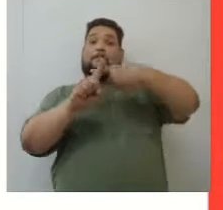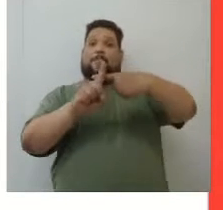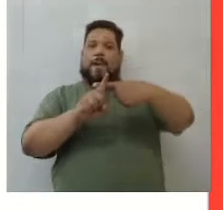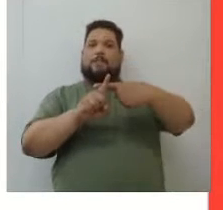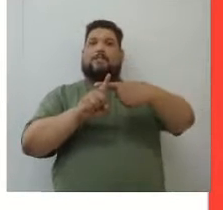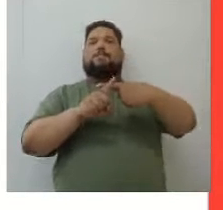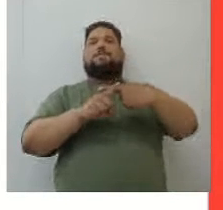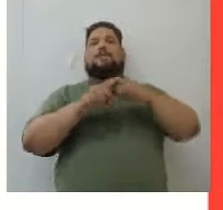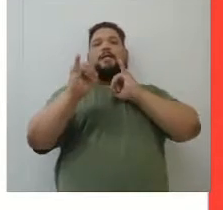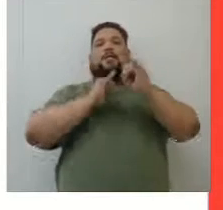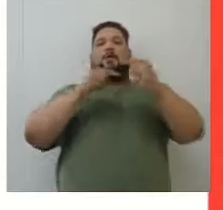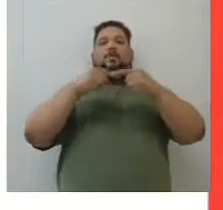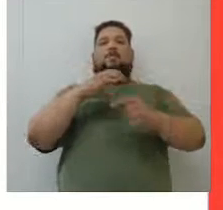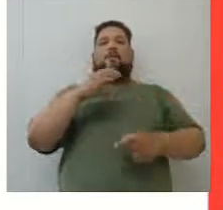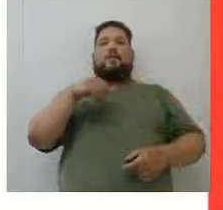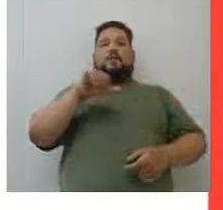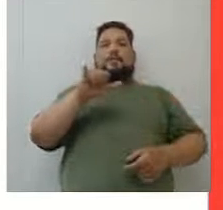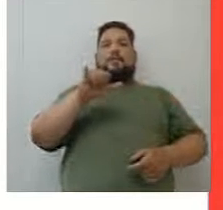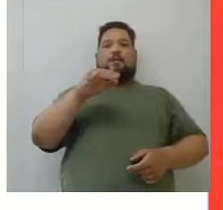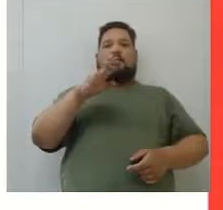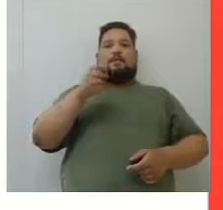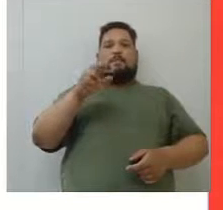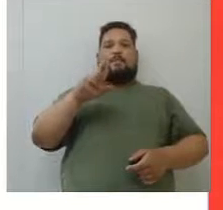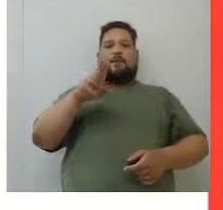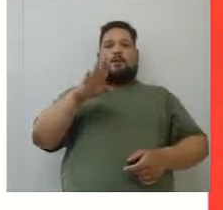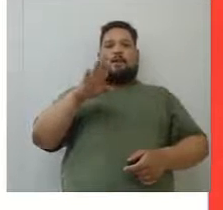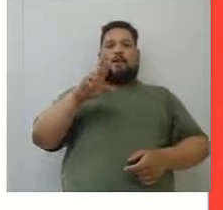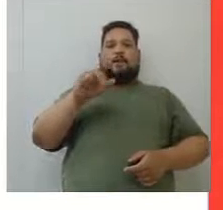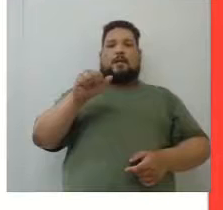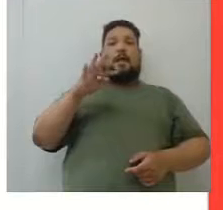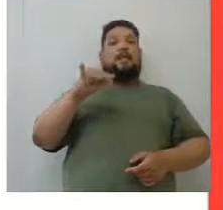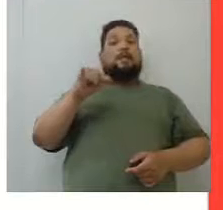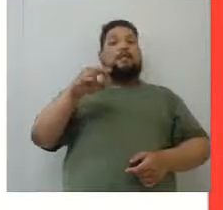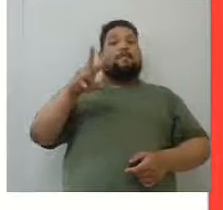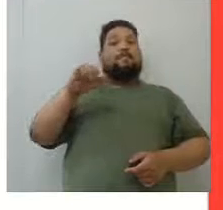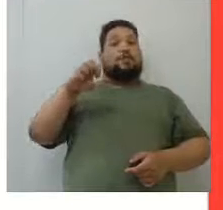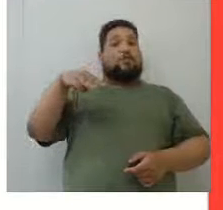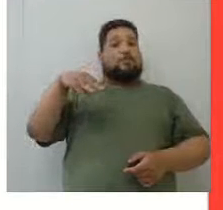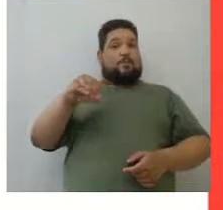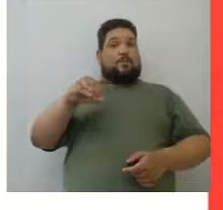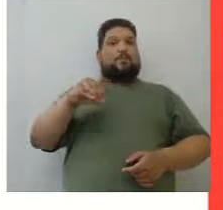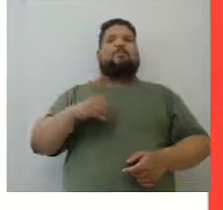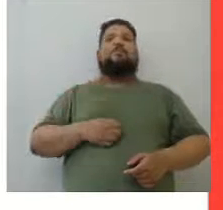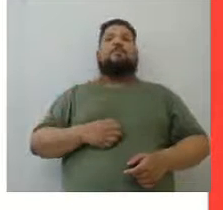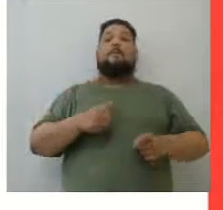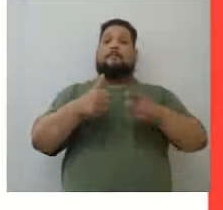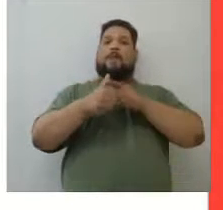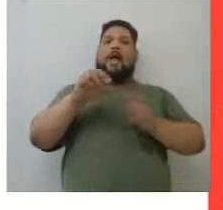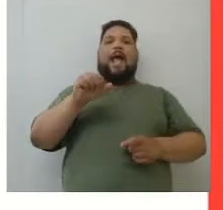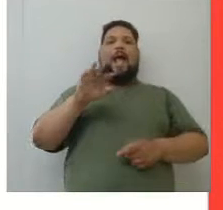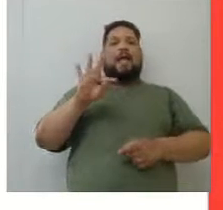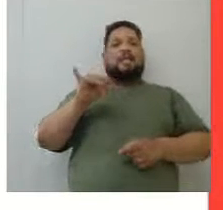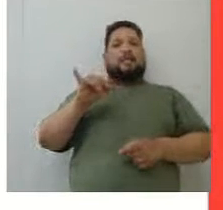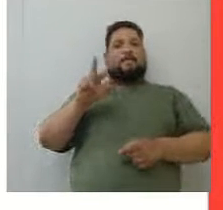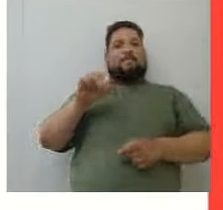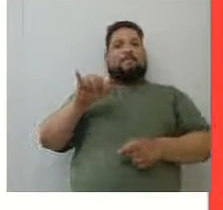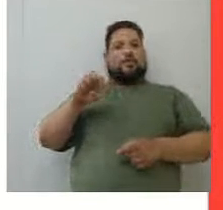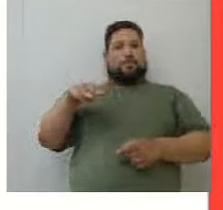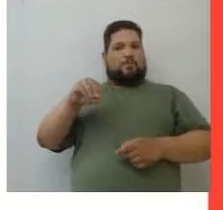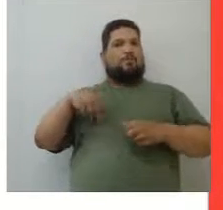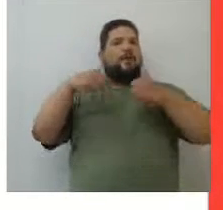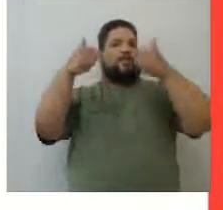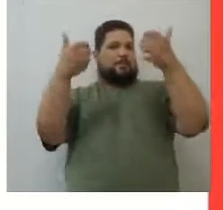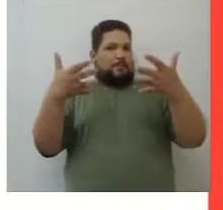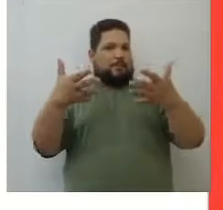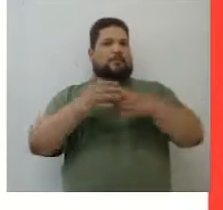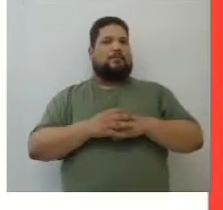o cyberativismo. Professor, o que vem a ser cyberativismo? Vamos falar primeiro sobre ativismo. Tá? O ativismo é aquele